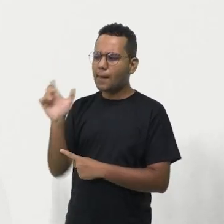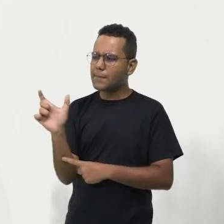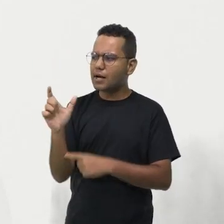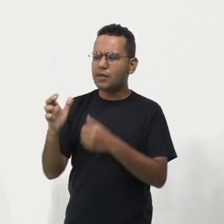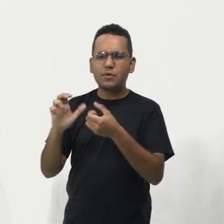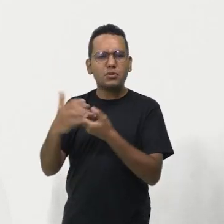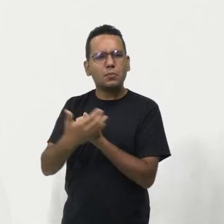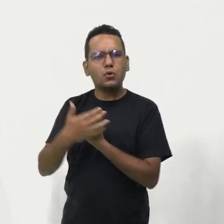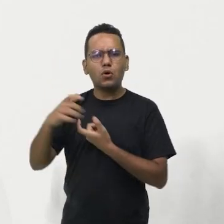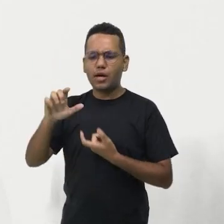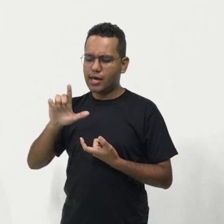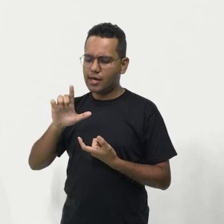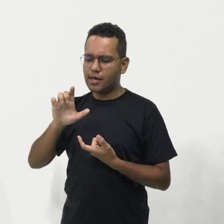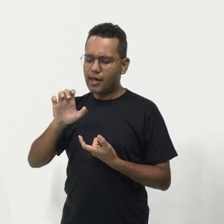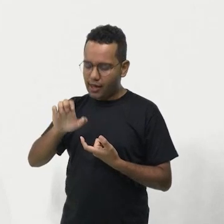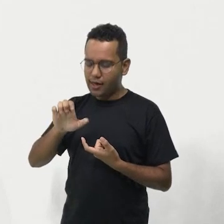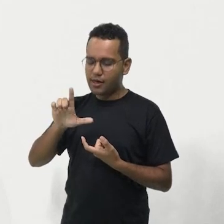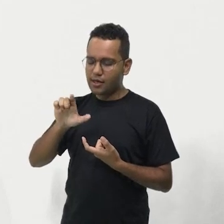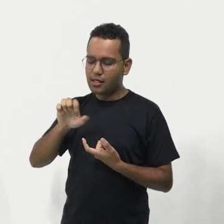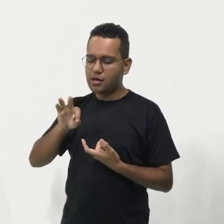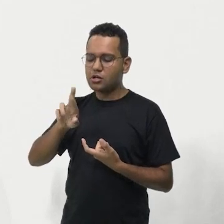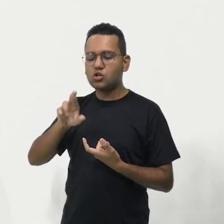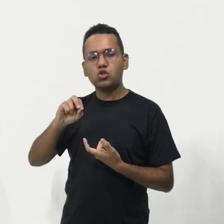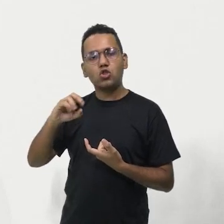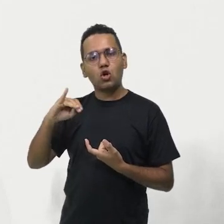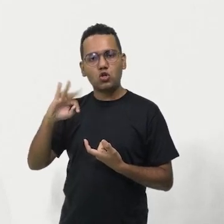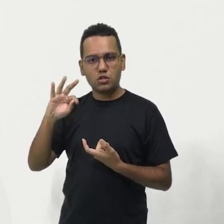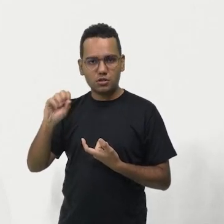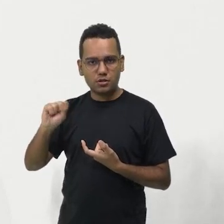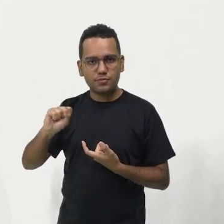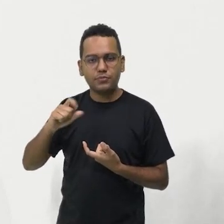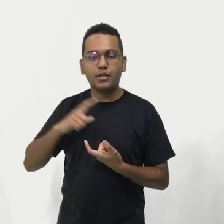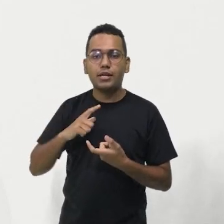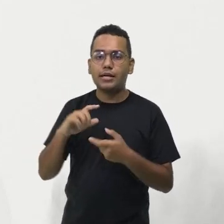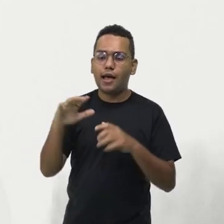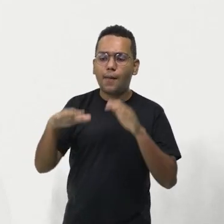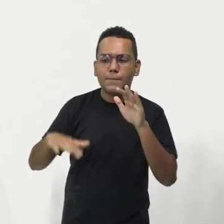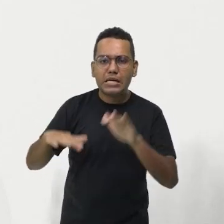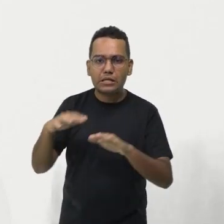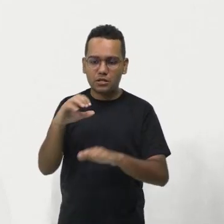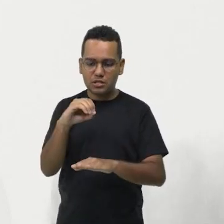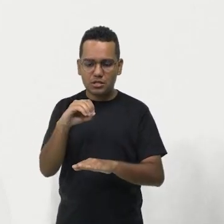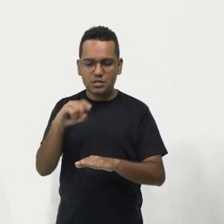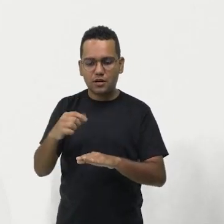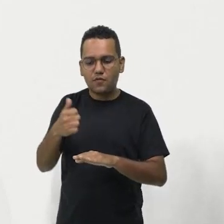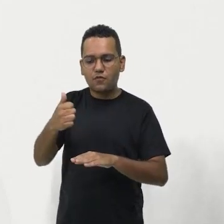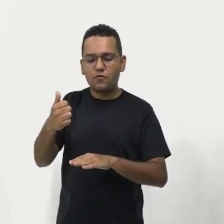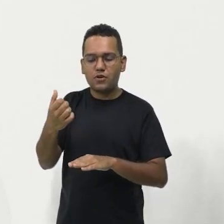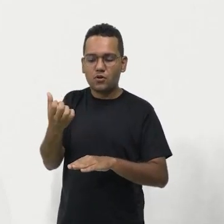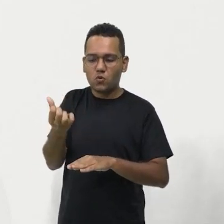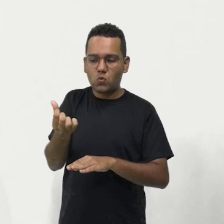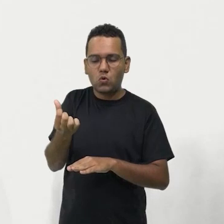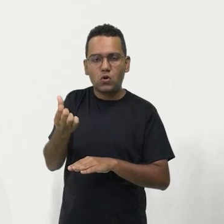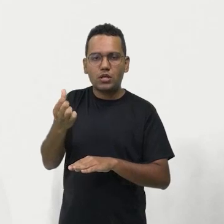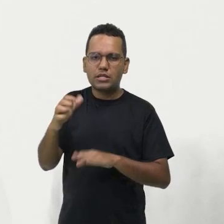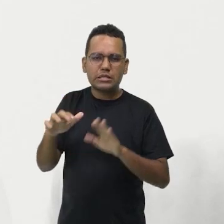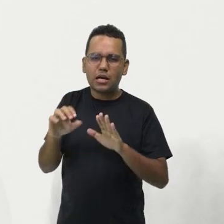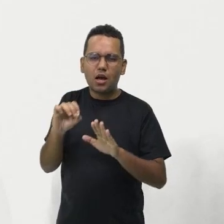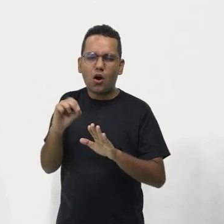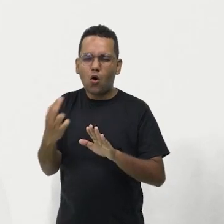produzem pequenas descargas elétricas da ordem de 0,15 volts, por meio